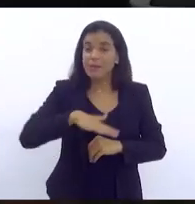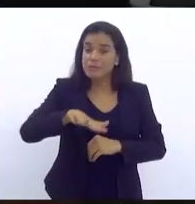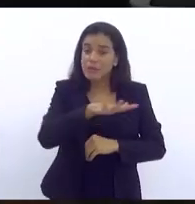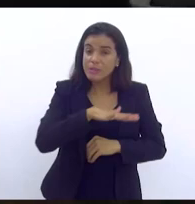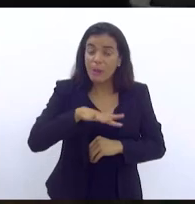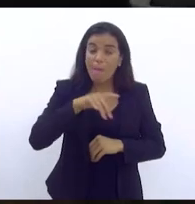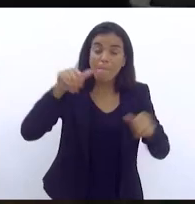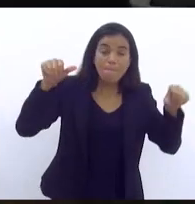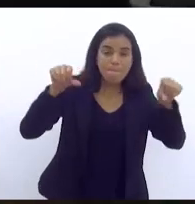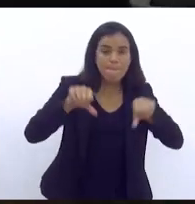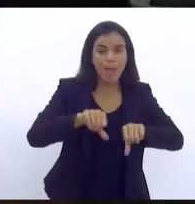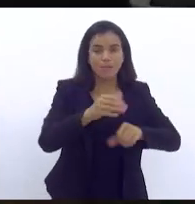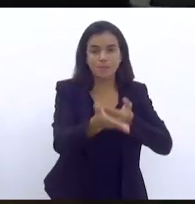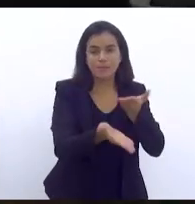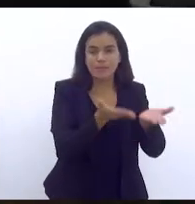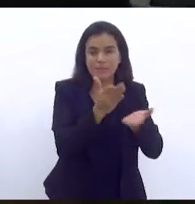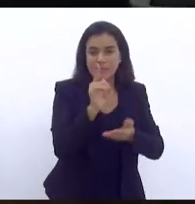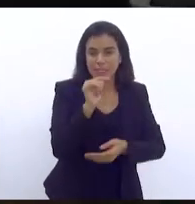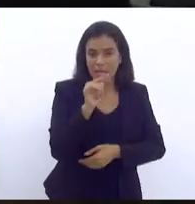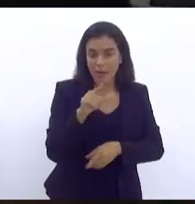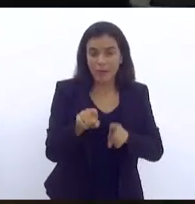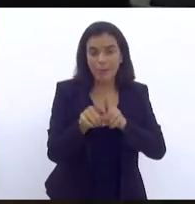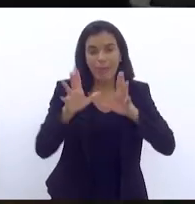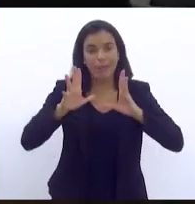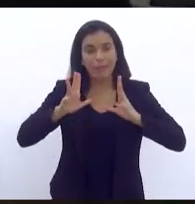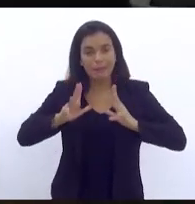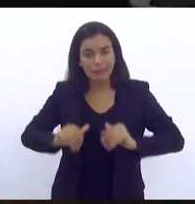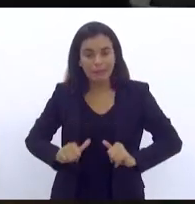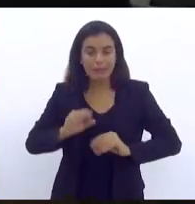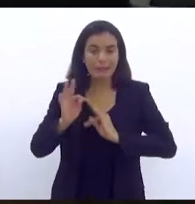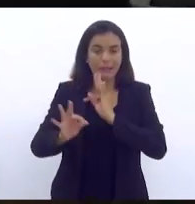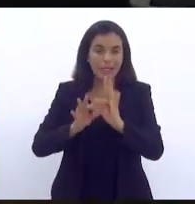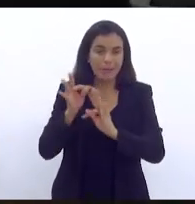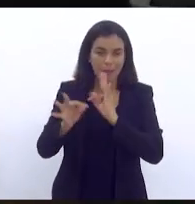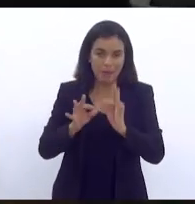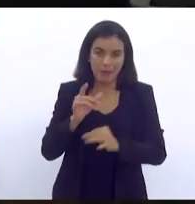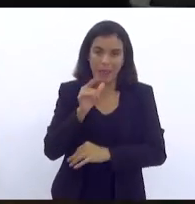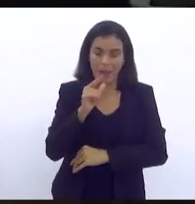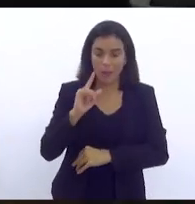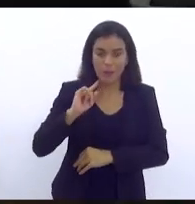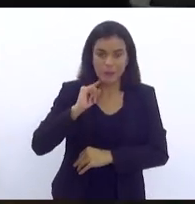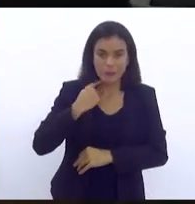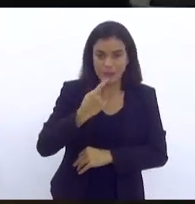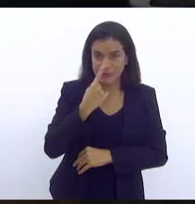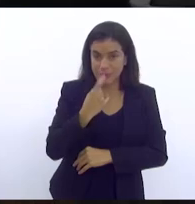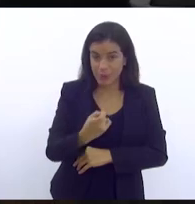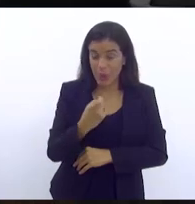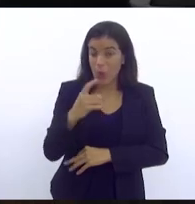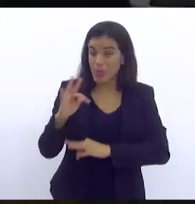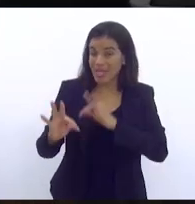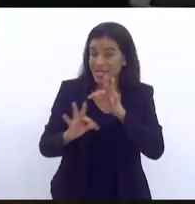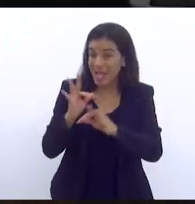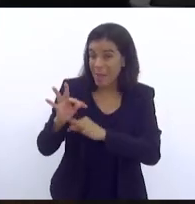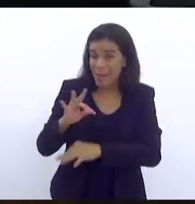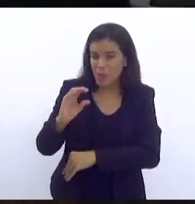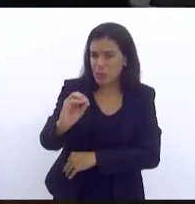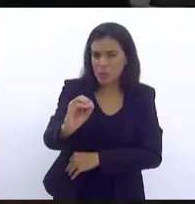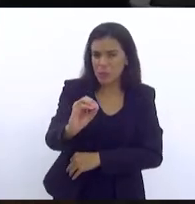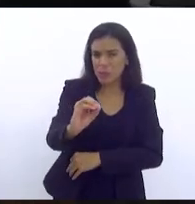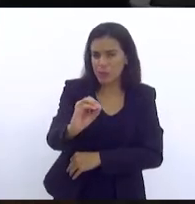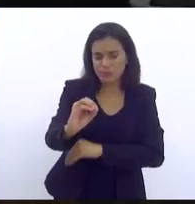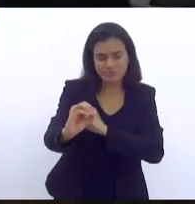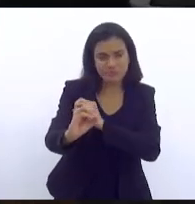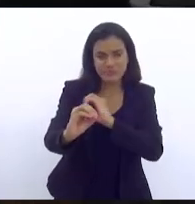atendimento de abastecimento de água e de tratamento de esgoto Aliás na cidade de São João de Meriti trat de esgota é a zero